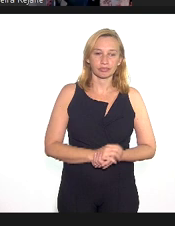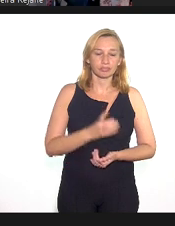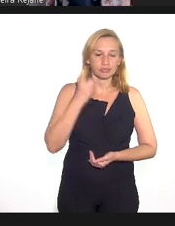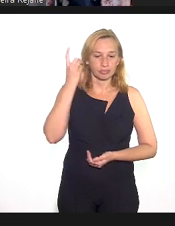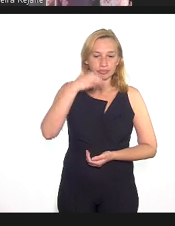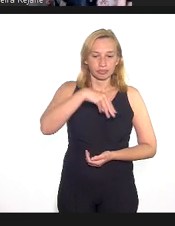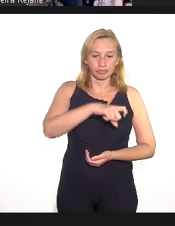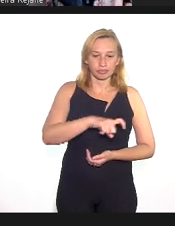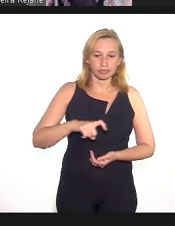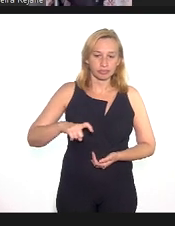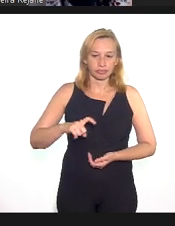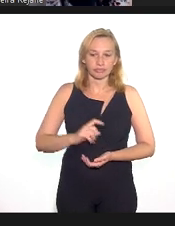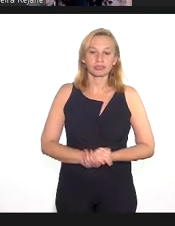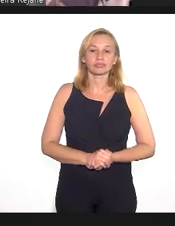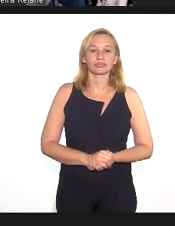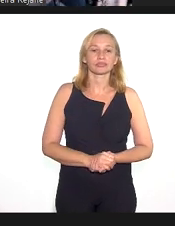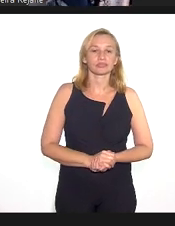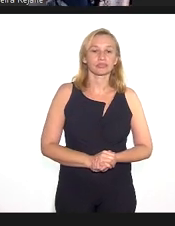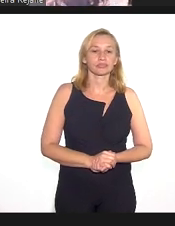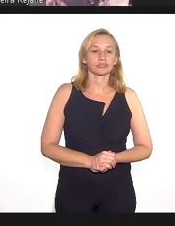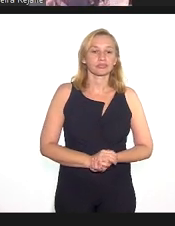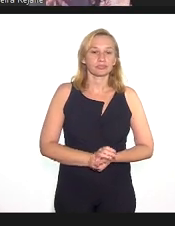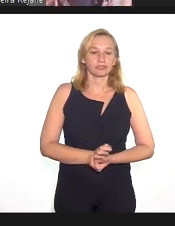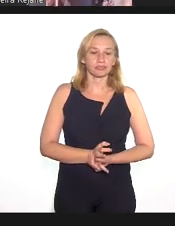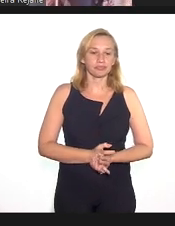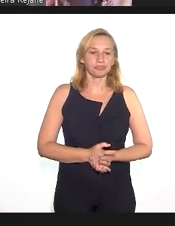Deputado Max Lemos.